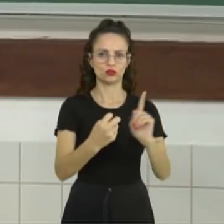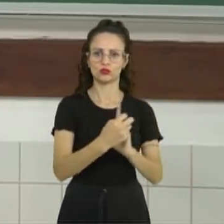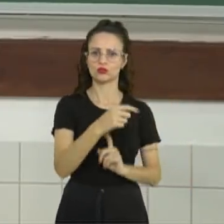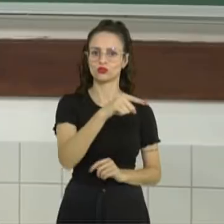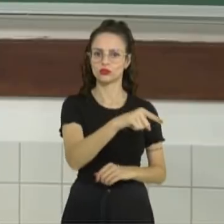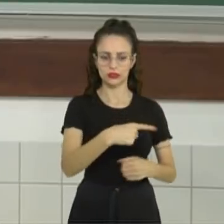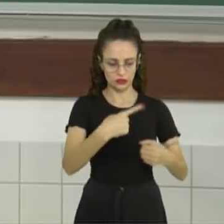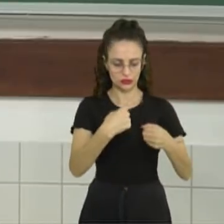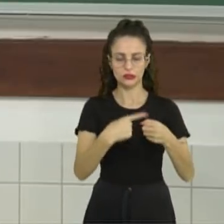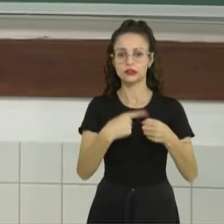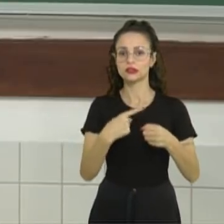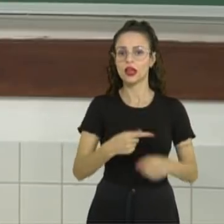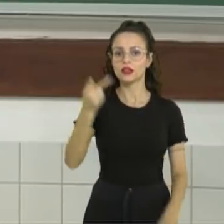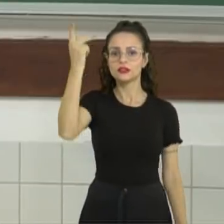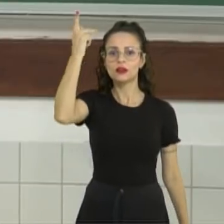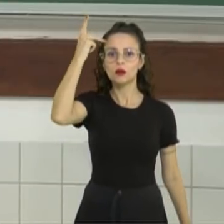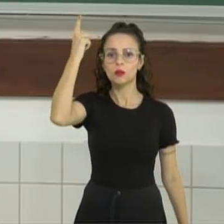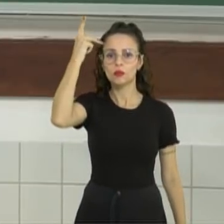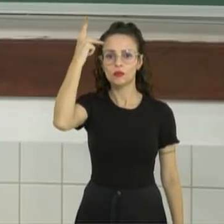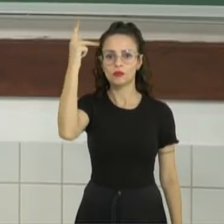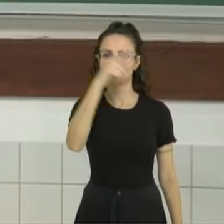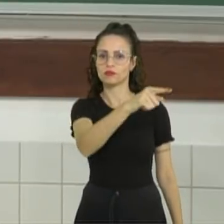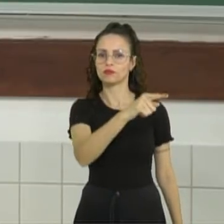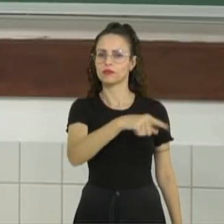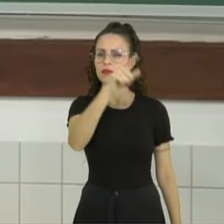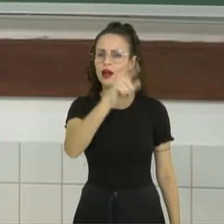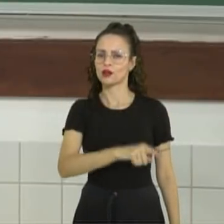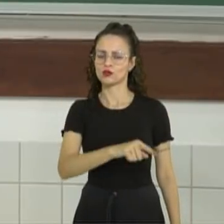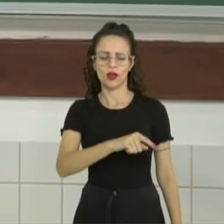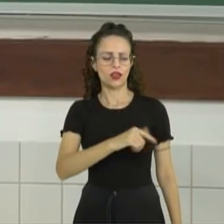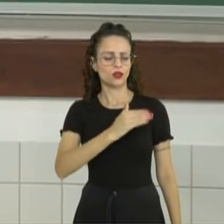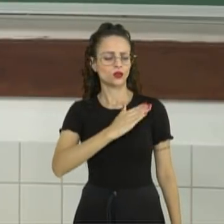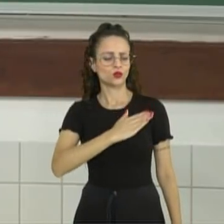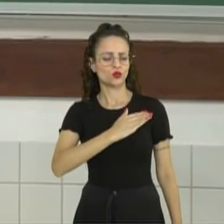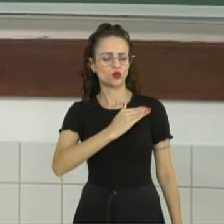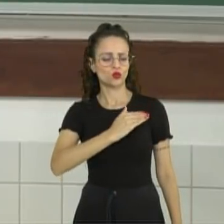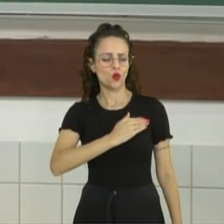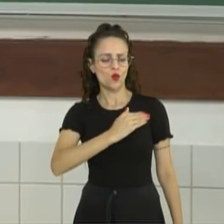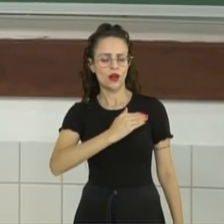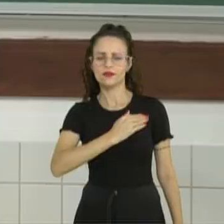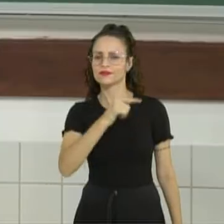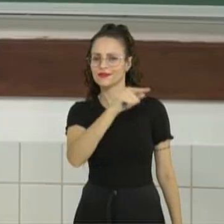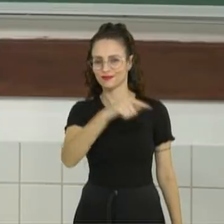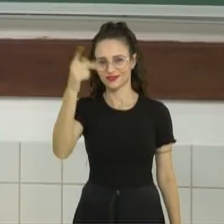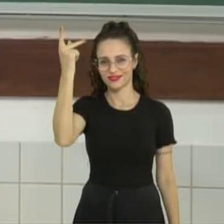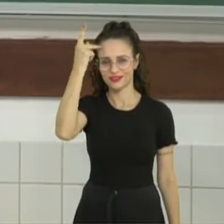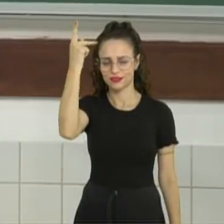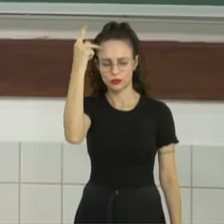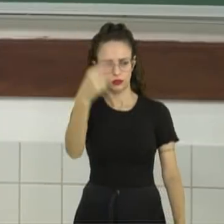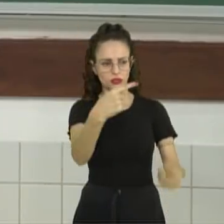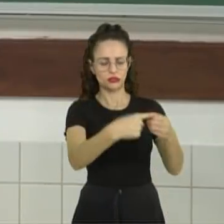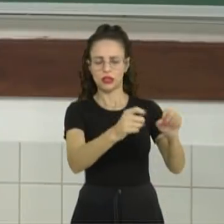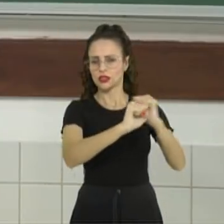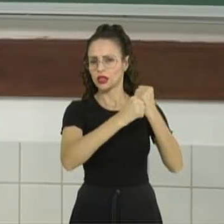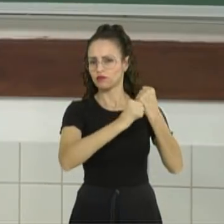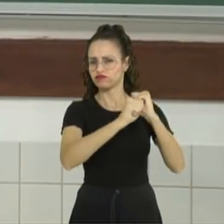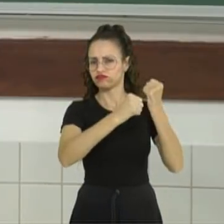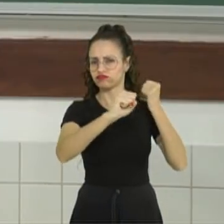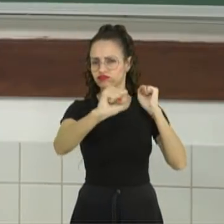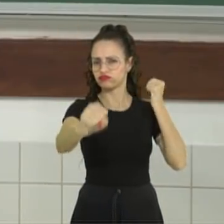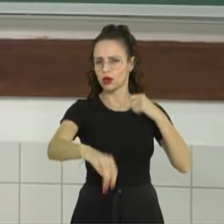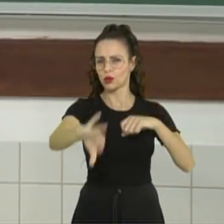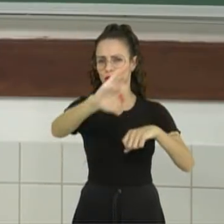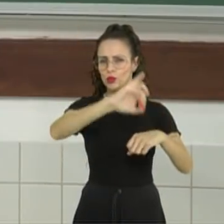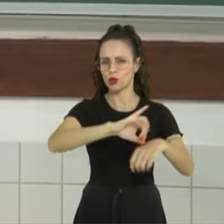uma cidade como São Paulo, né? O coração de São Paulo, né? A cidade ali, com uma megalópole, com um